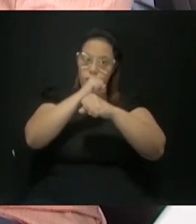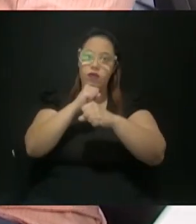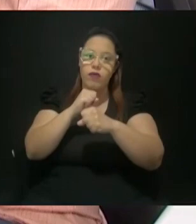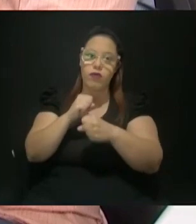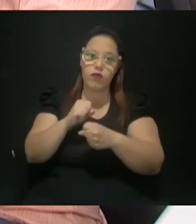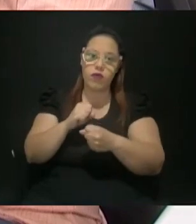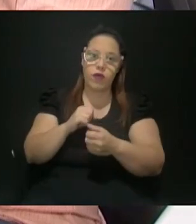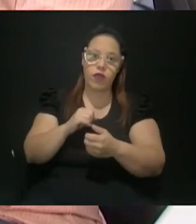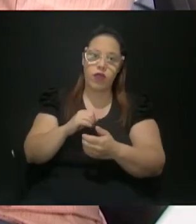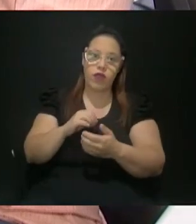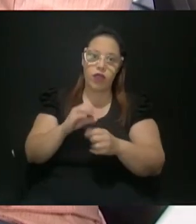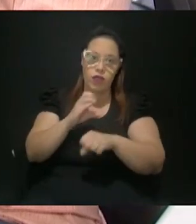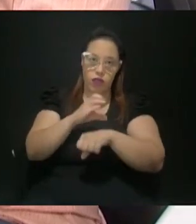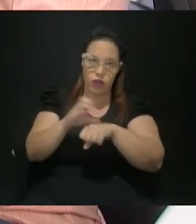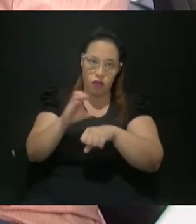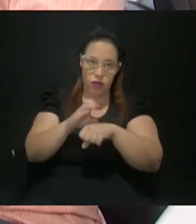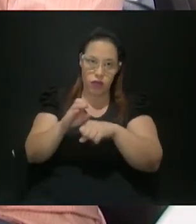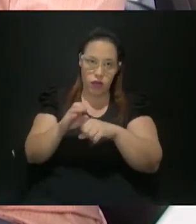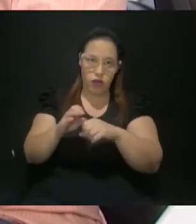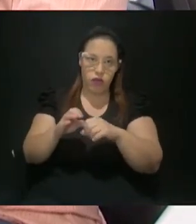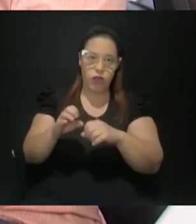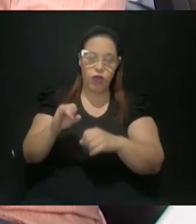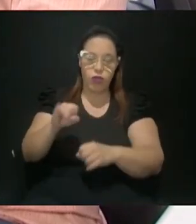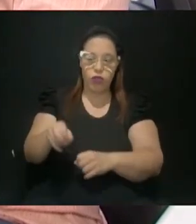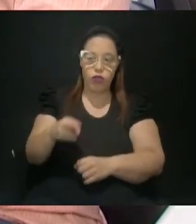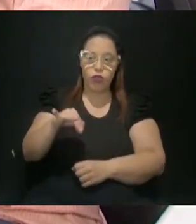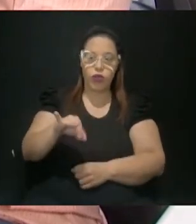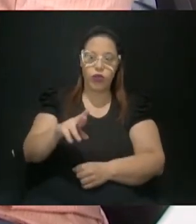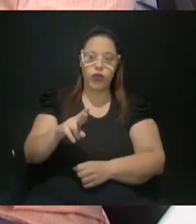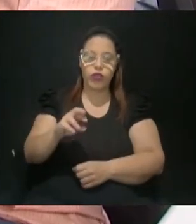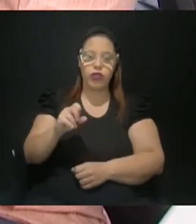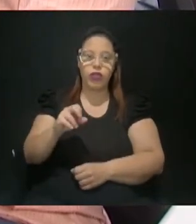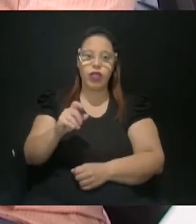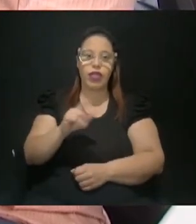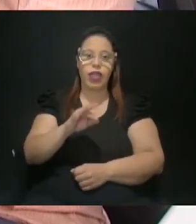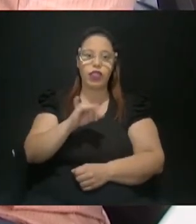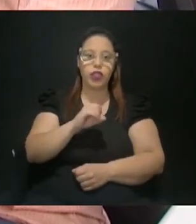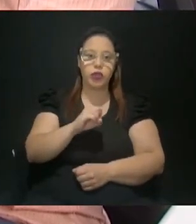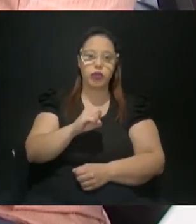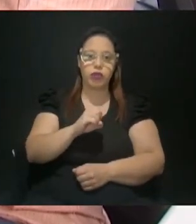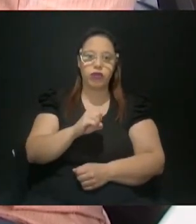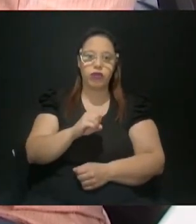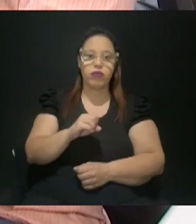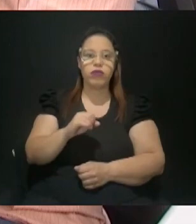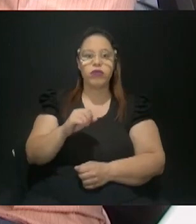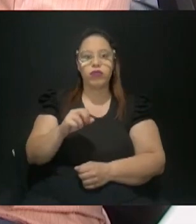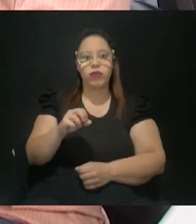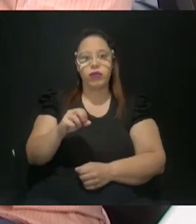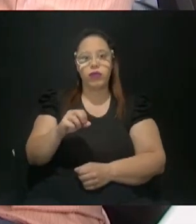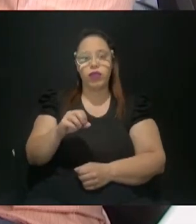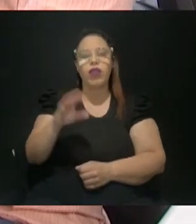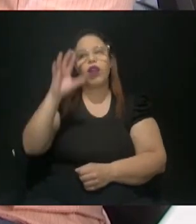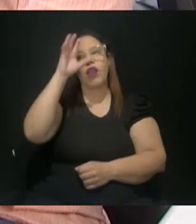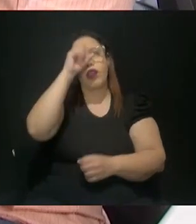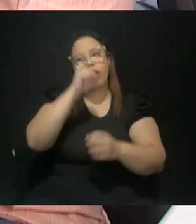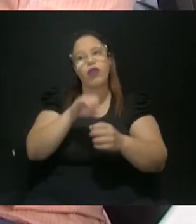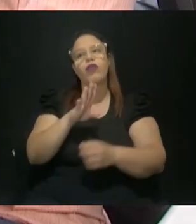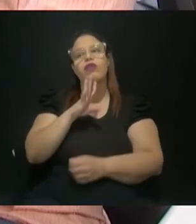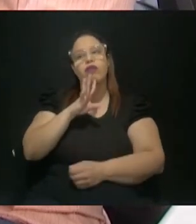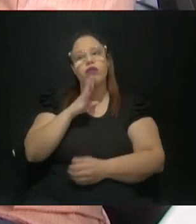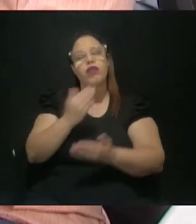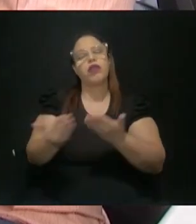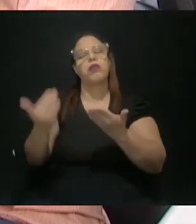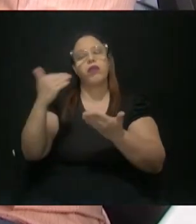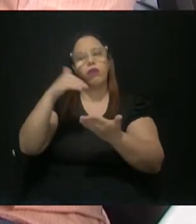num cargo mais júnior e estágios. E aí sim, os requisitos mínimos é o conhecimento que essa pessoa traz. Que aí precisa